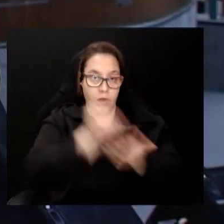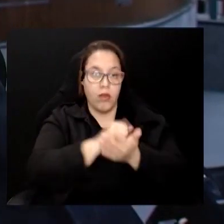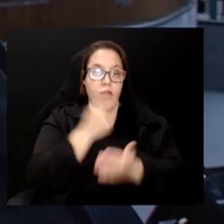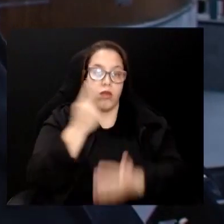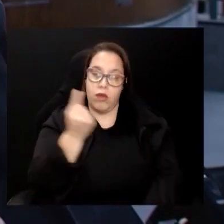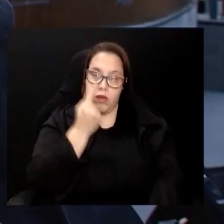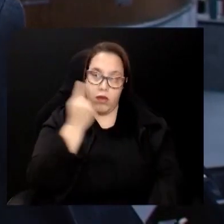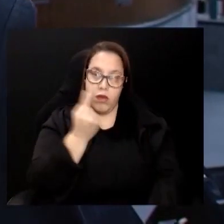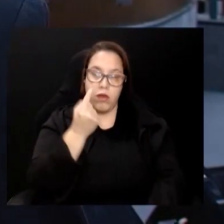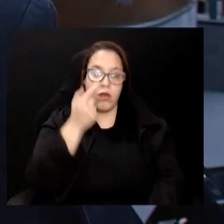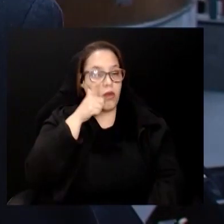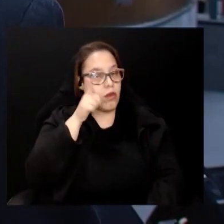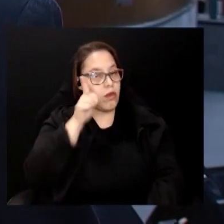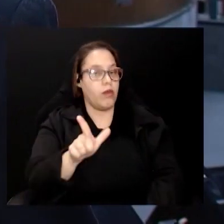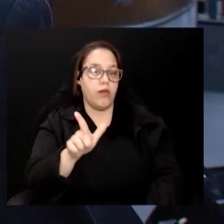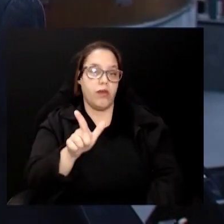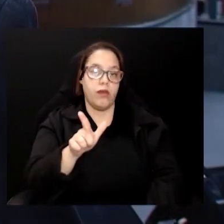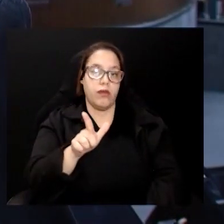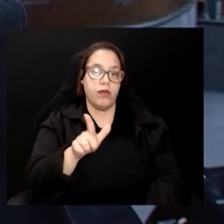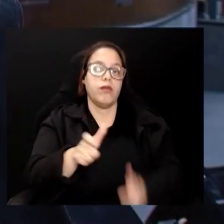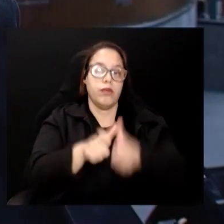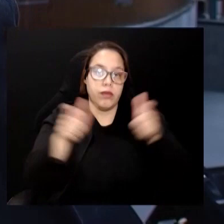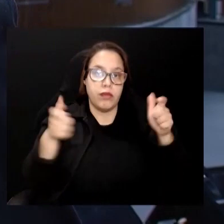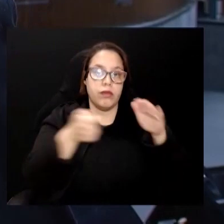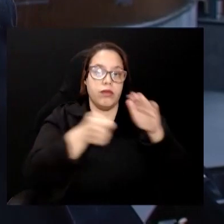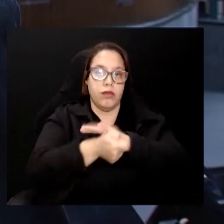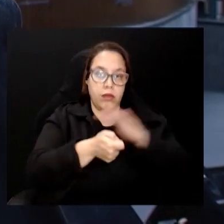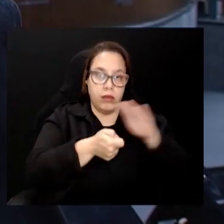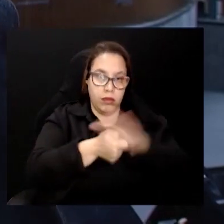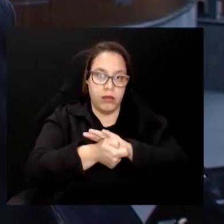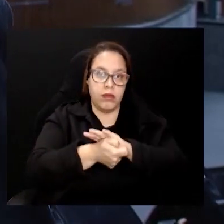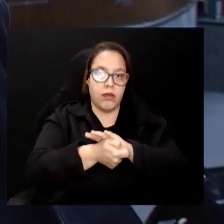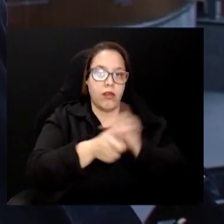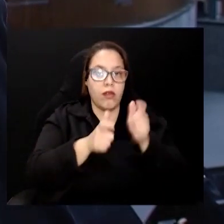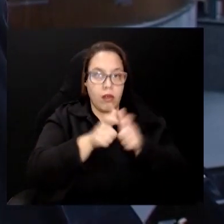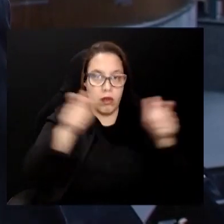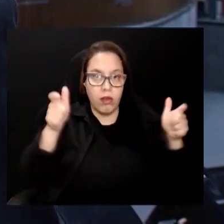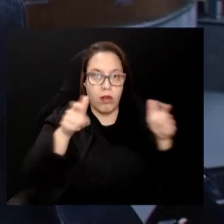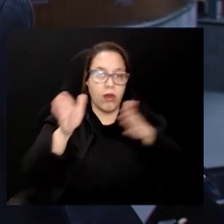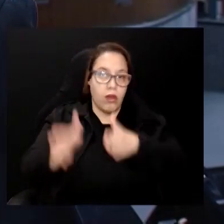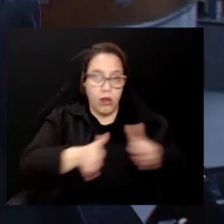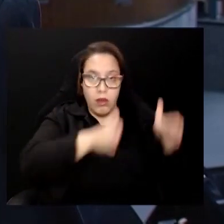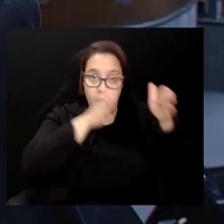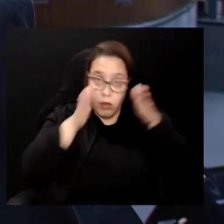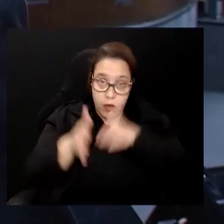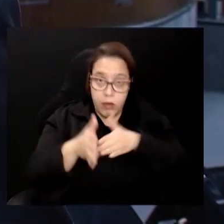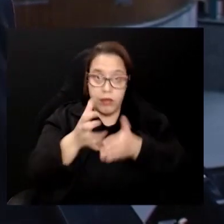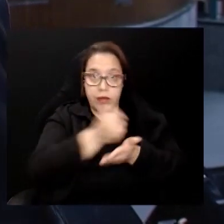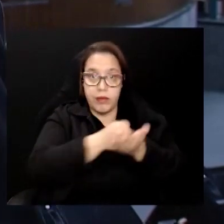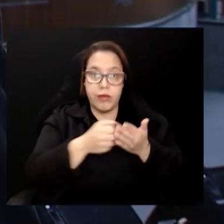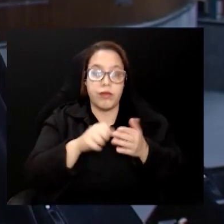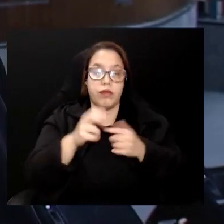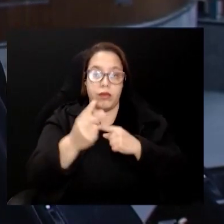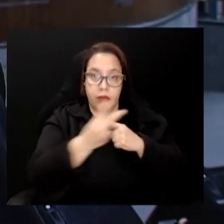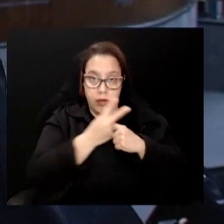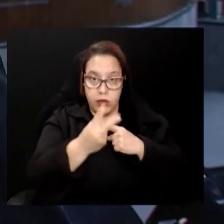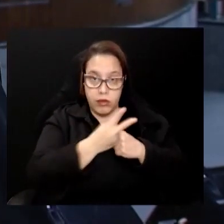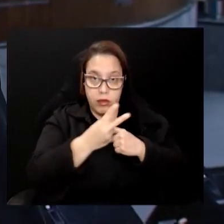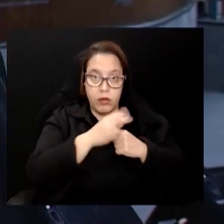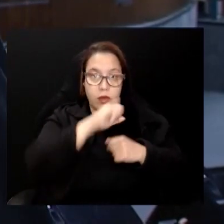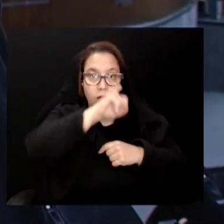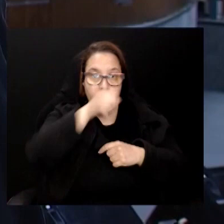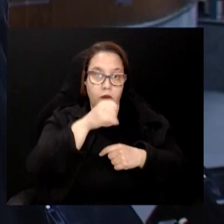capacidade de maior investimento, de aumentar a produção, de contrair empréstimos com juros menor. Então,